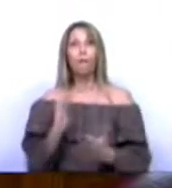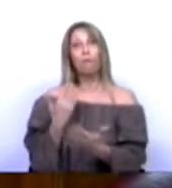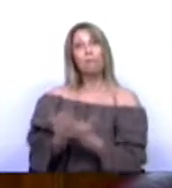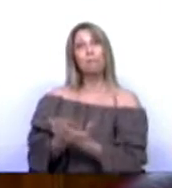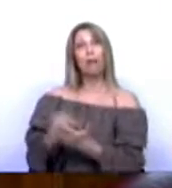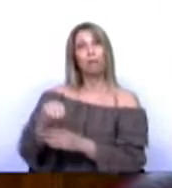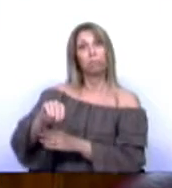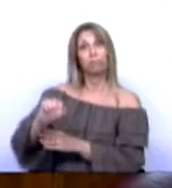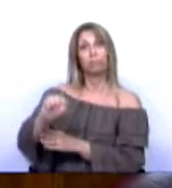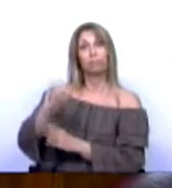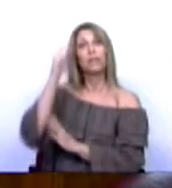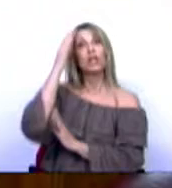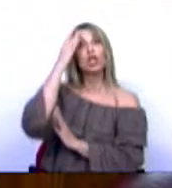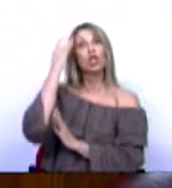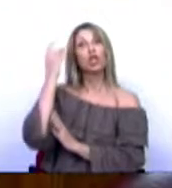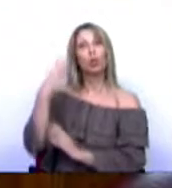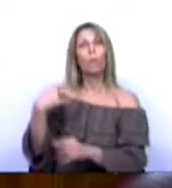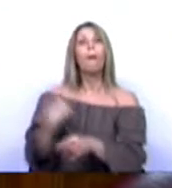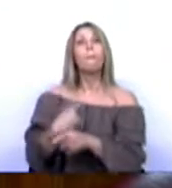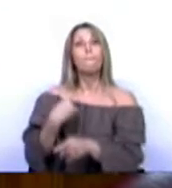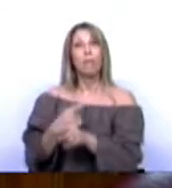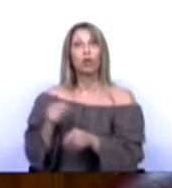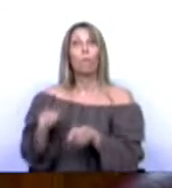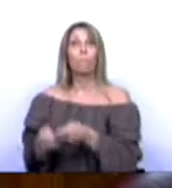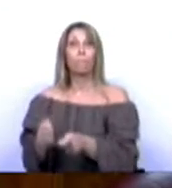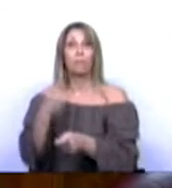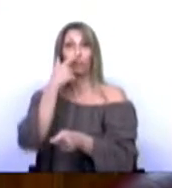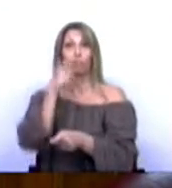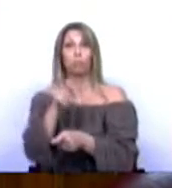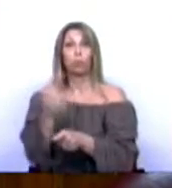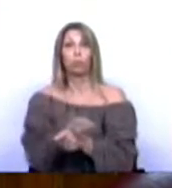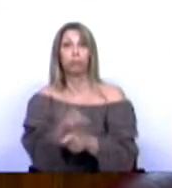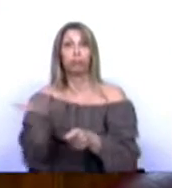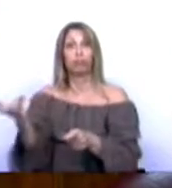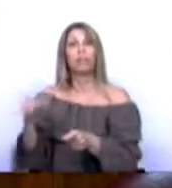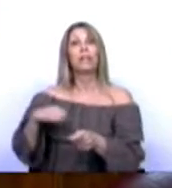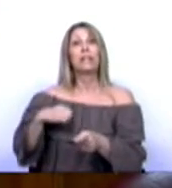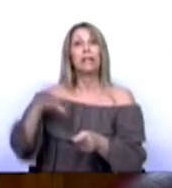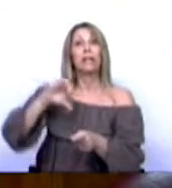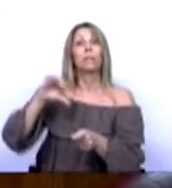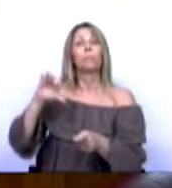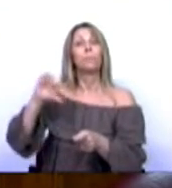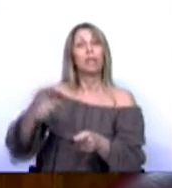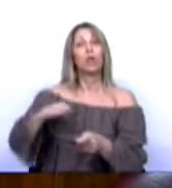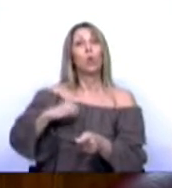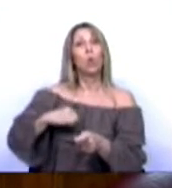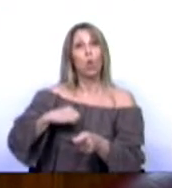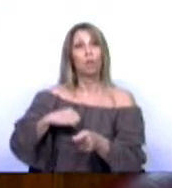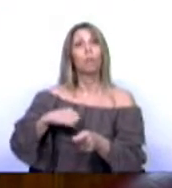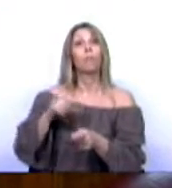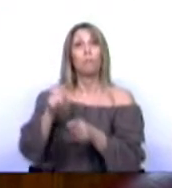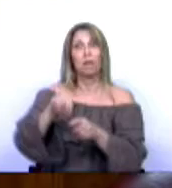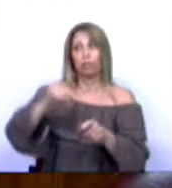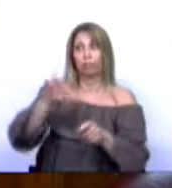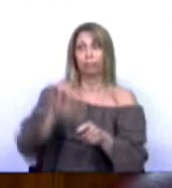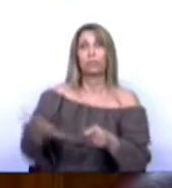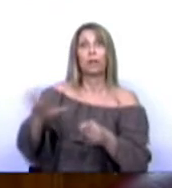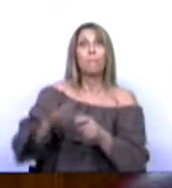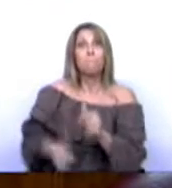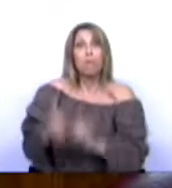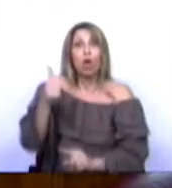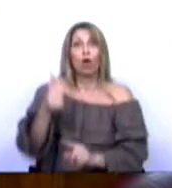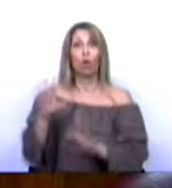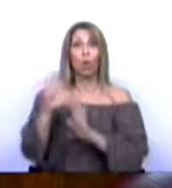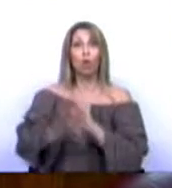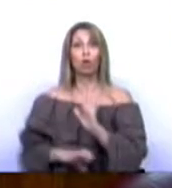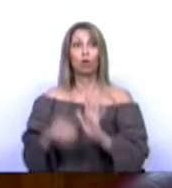Setúbal, apesar da pressão demográfica que existe, não apenas na freguesia do Quinta do Conde, mas em todo o Distrito, de melhores condições de saúde, de melhores condições